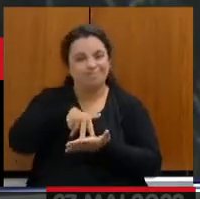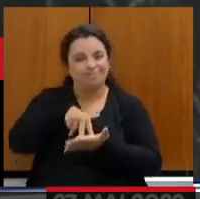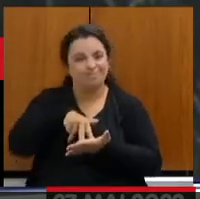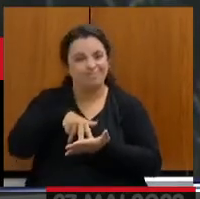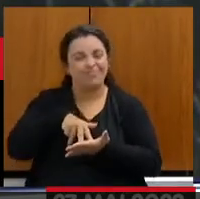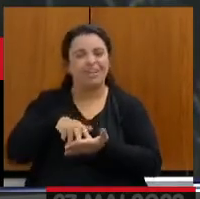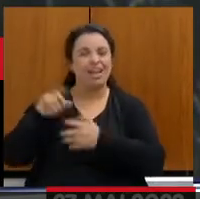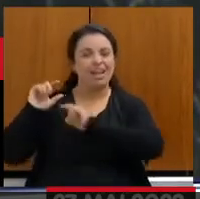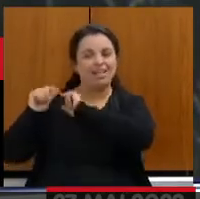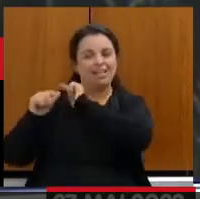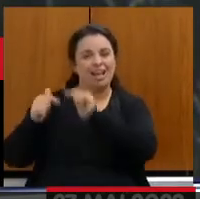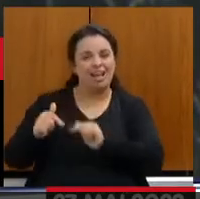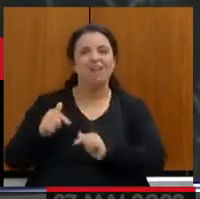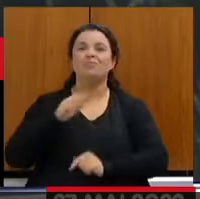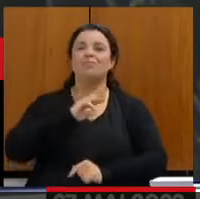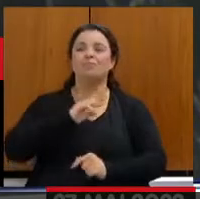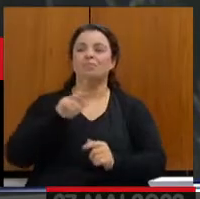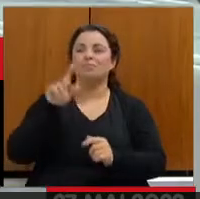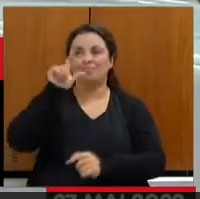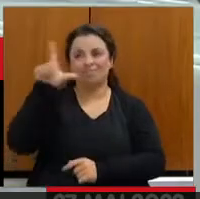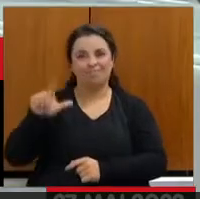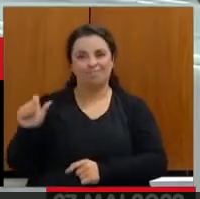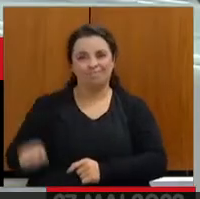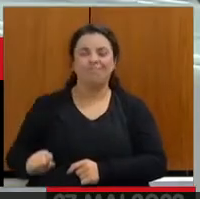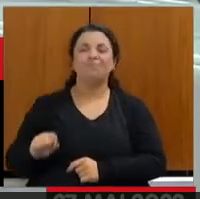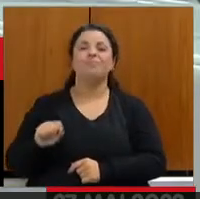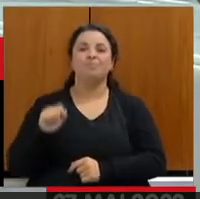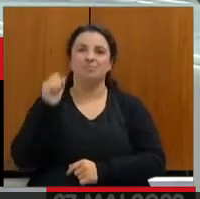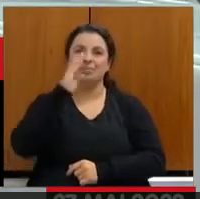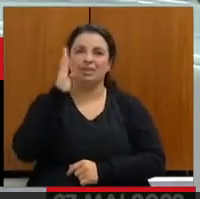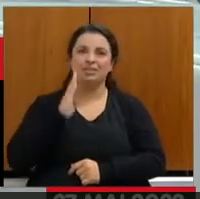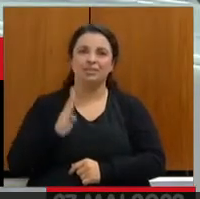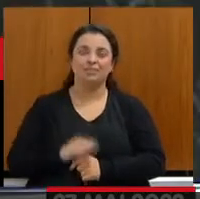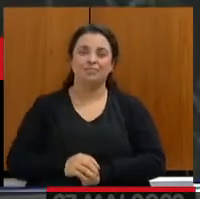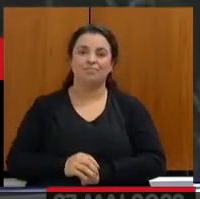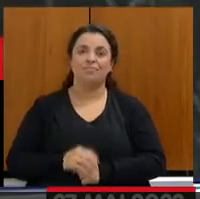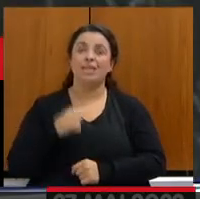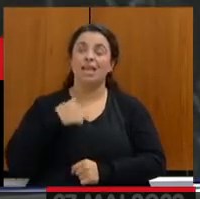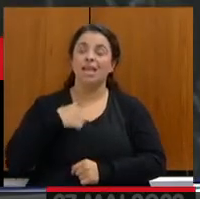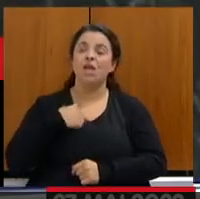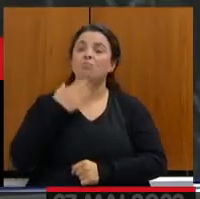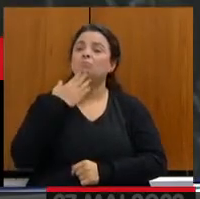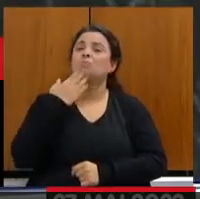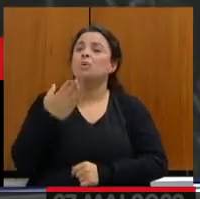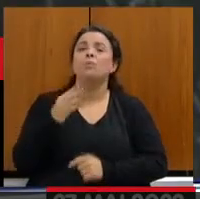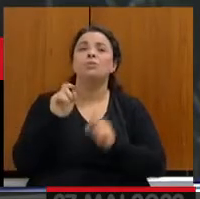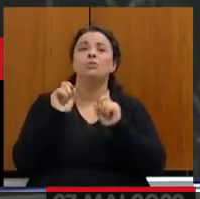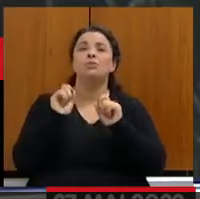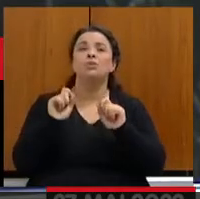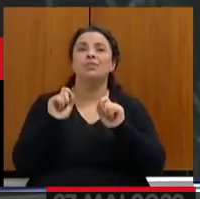e a minha demanda que eu trago para vocês é tão simples eu quero poder